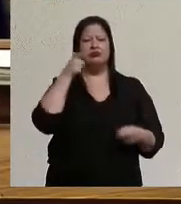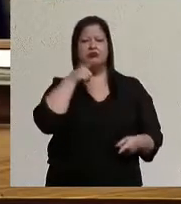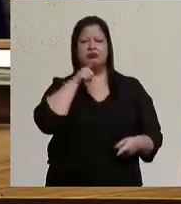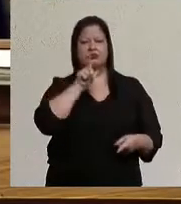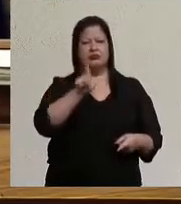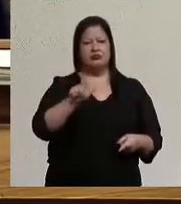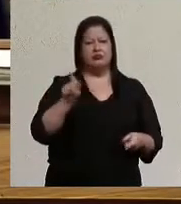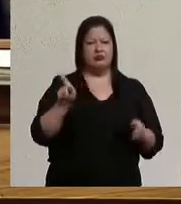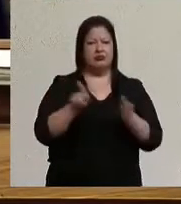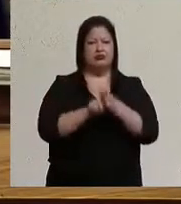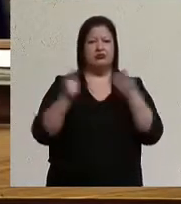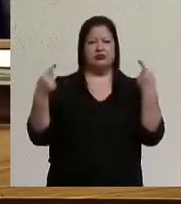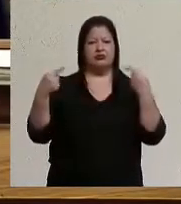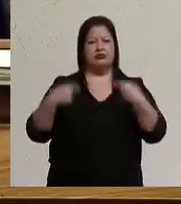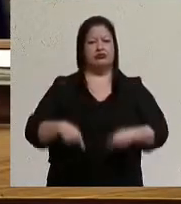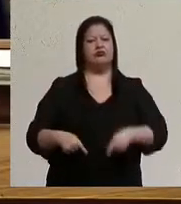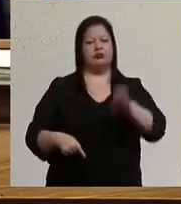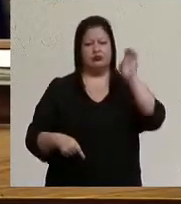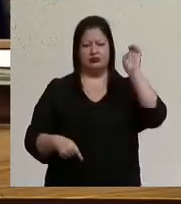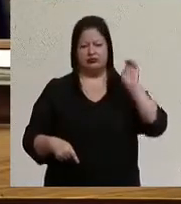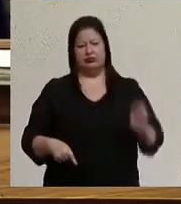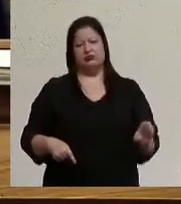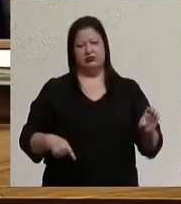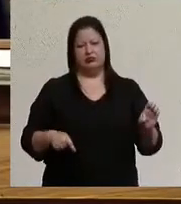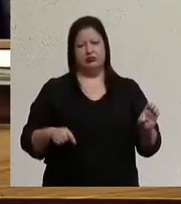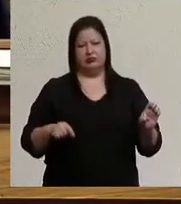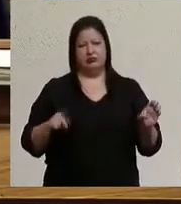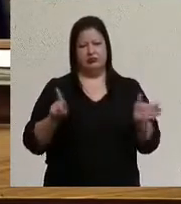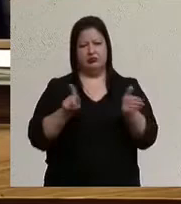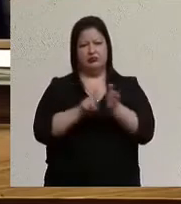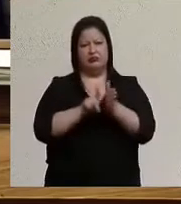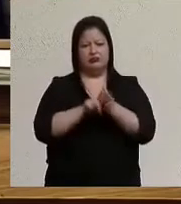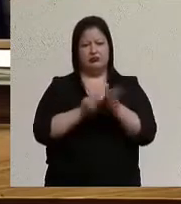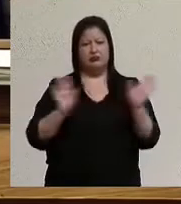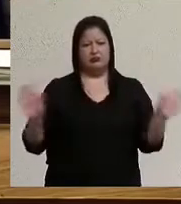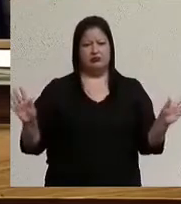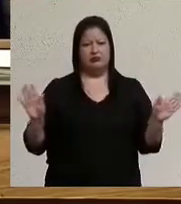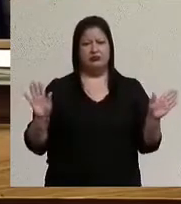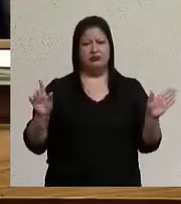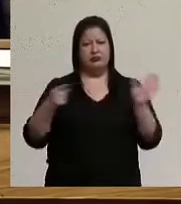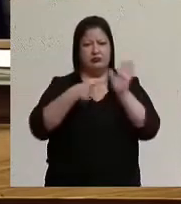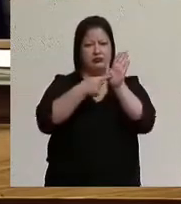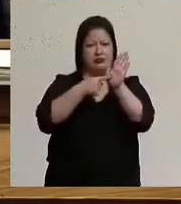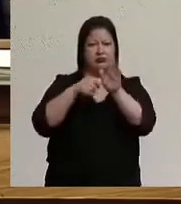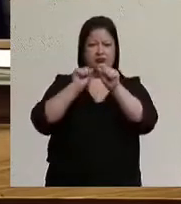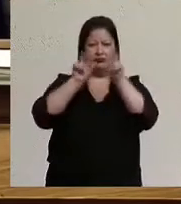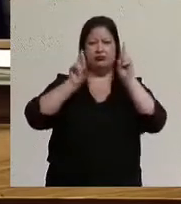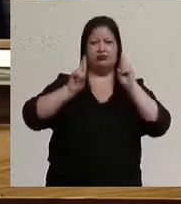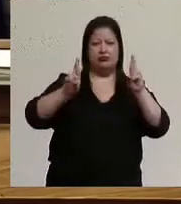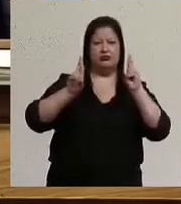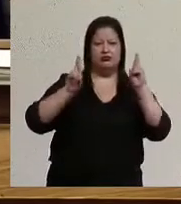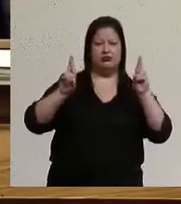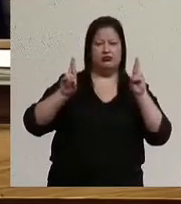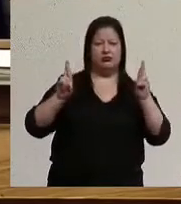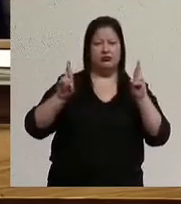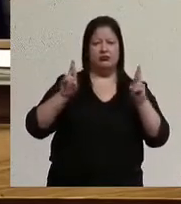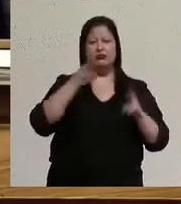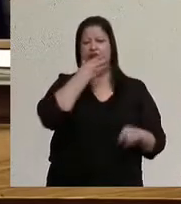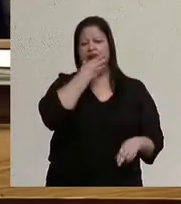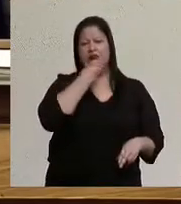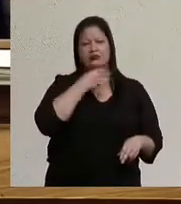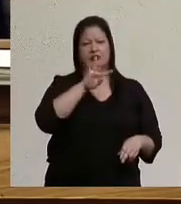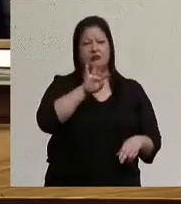de ninguém que eu sou anti esquerda e queria deixar inclusive registrado aqui que eu tô torcendo aí pro Tarcísio agora